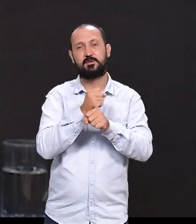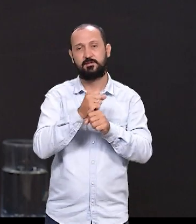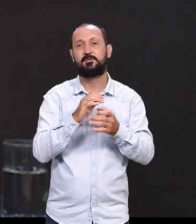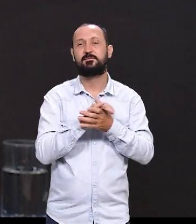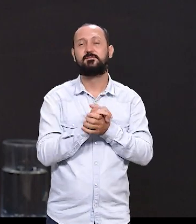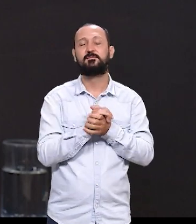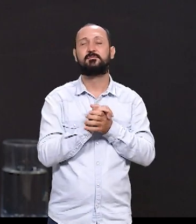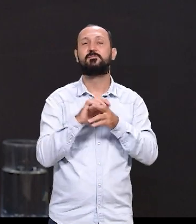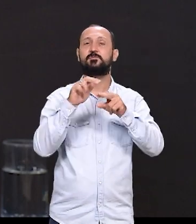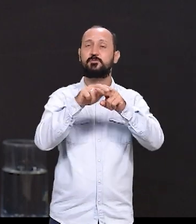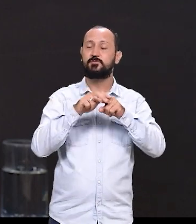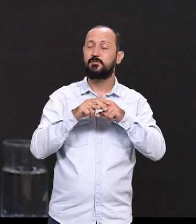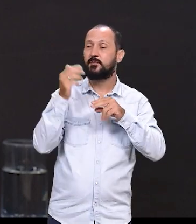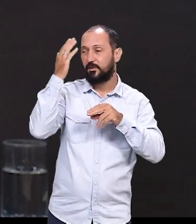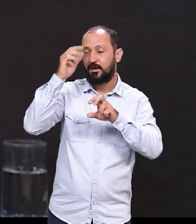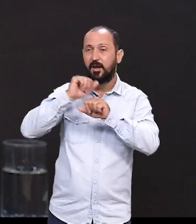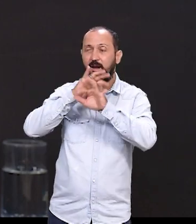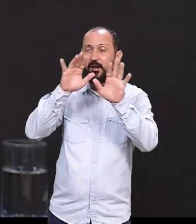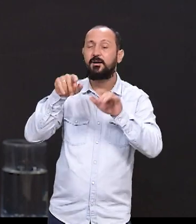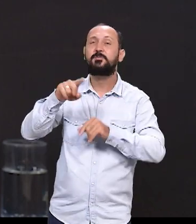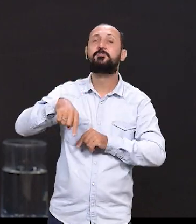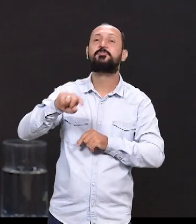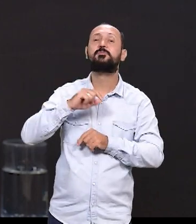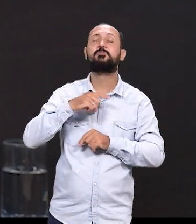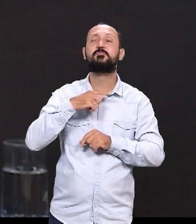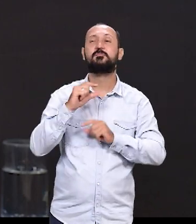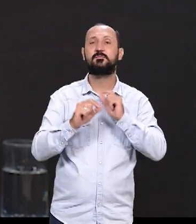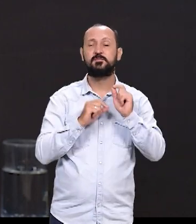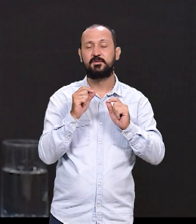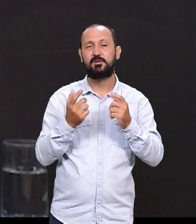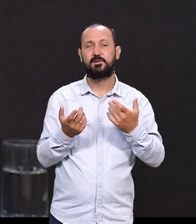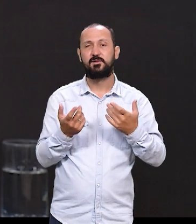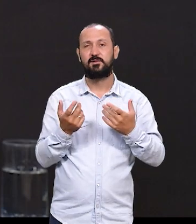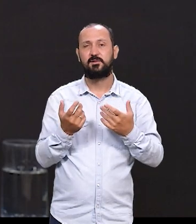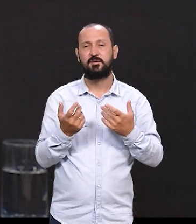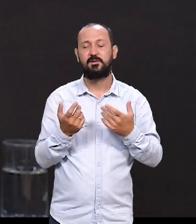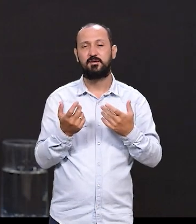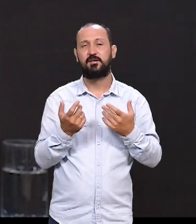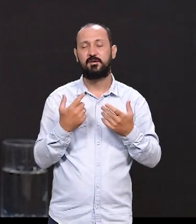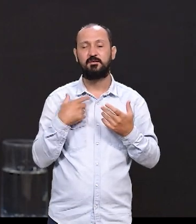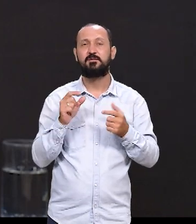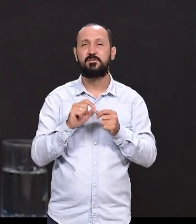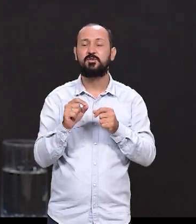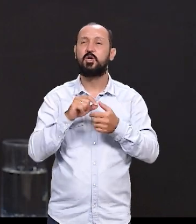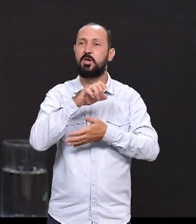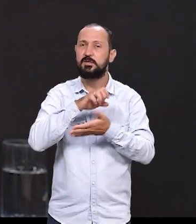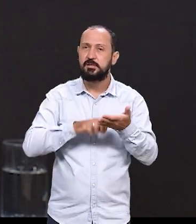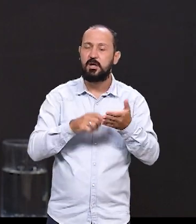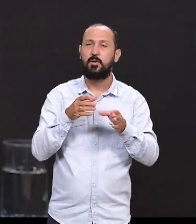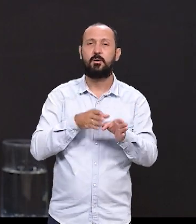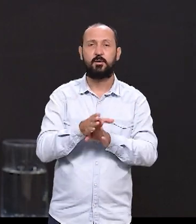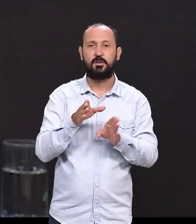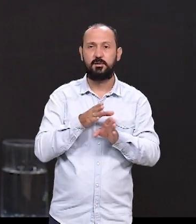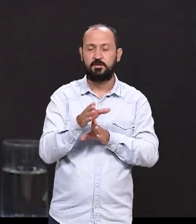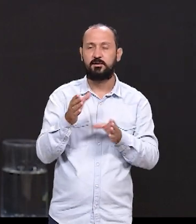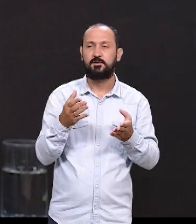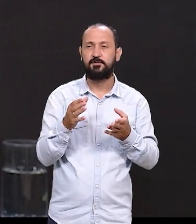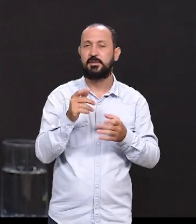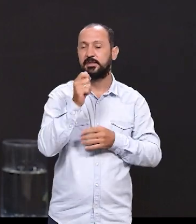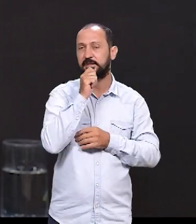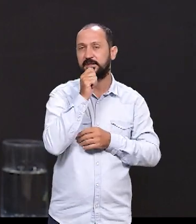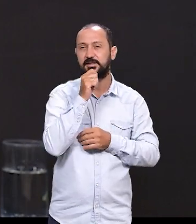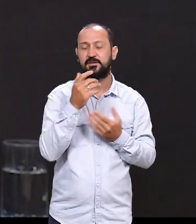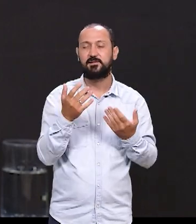meses ou no máximo um dois anos portanto acabei entendendo ali que mesmo com toda a oferta de